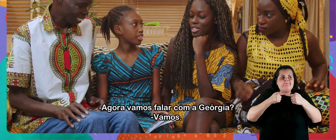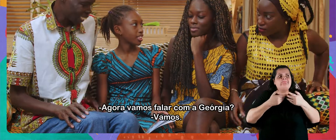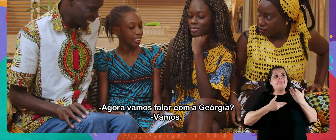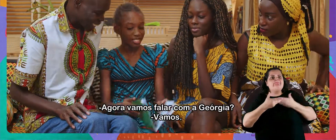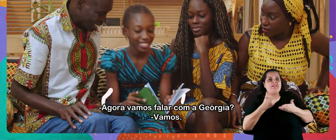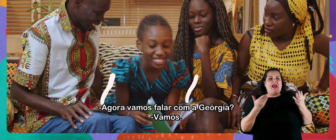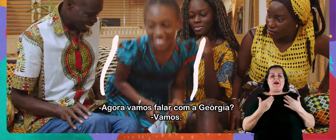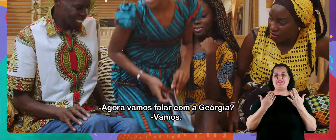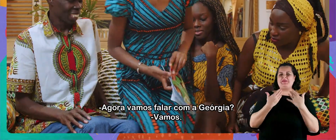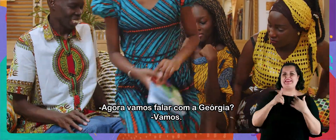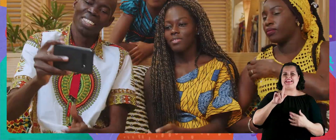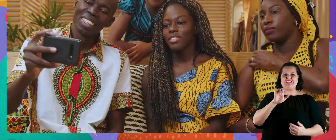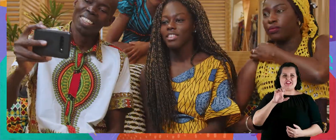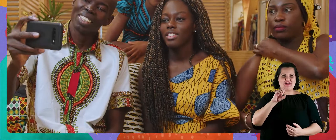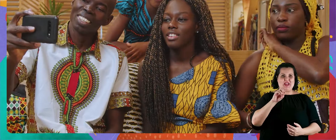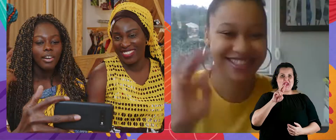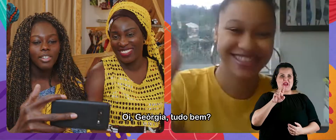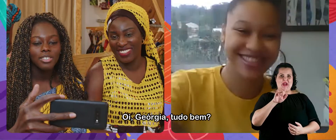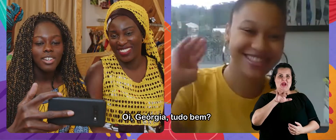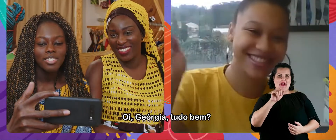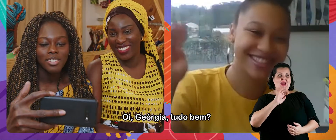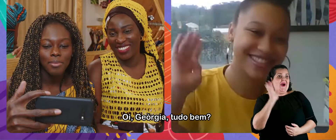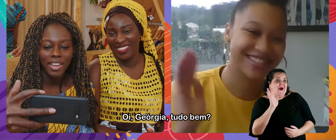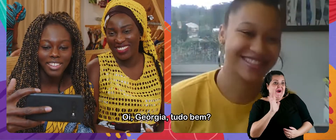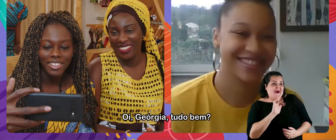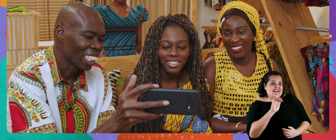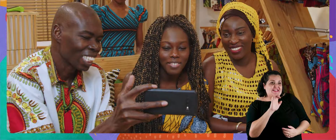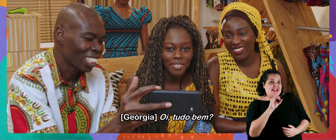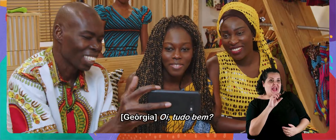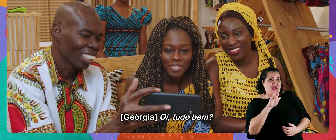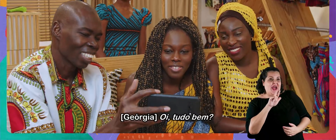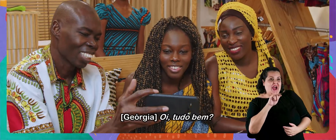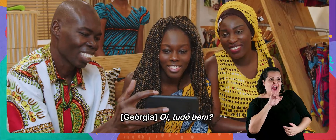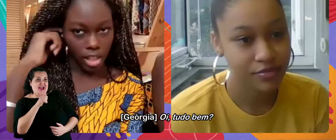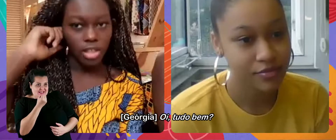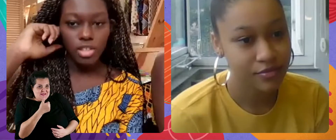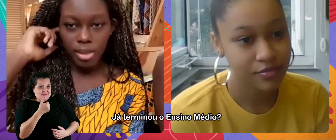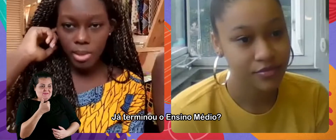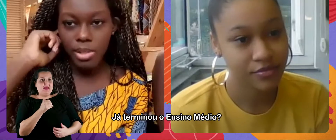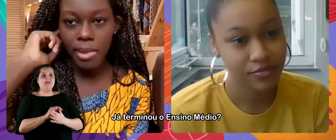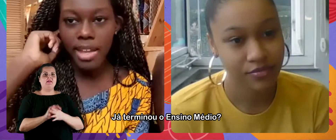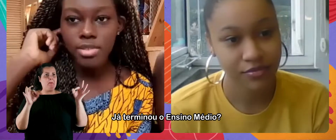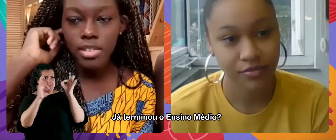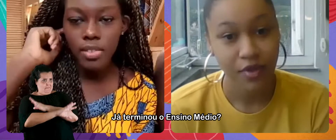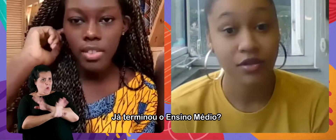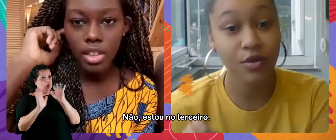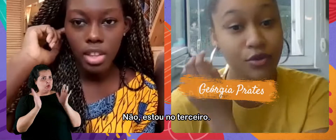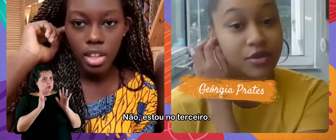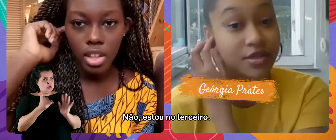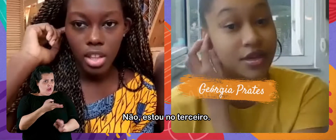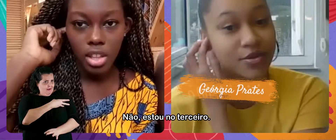com a Georgia? Vamos. Oi, Georgia, tudo bem? Oi, tudo bem? Você terminou o ensino médio?